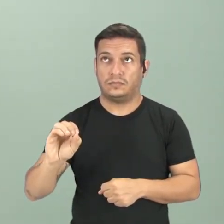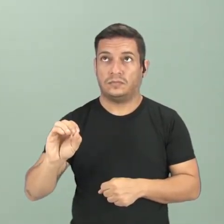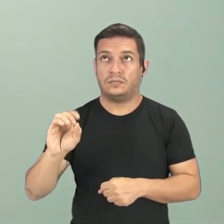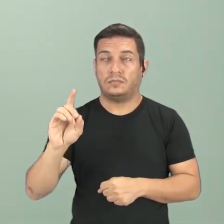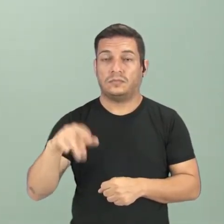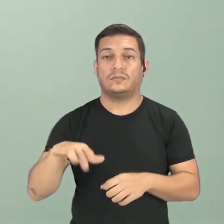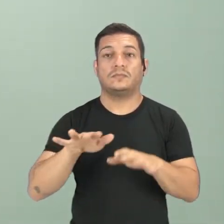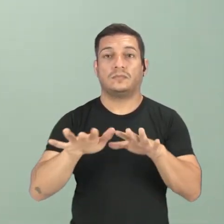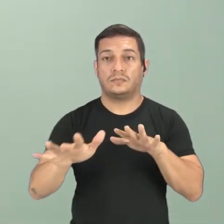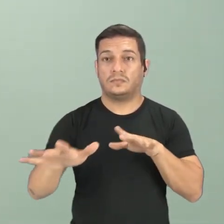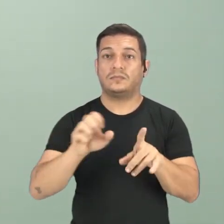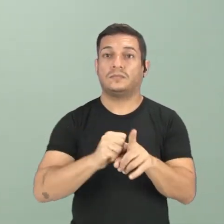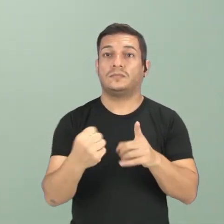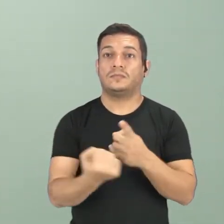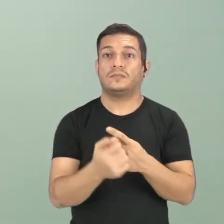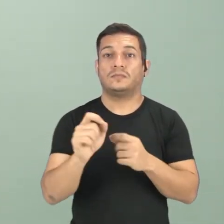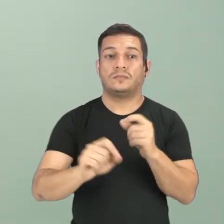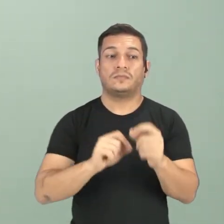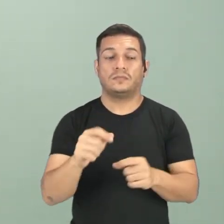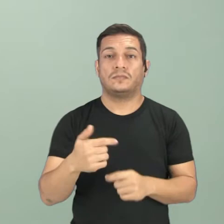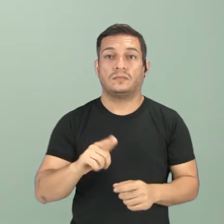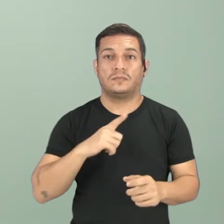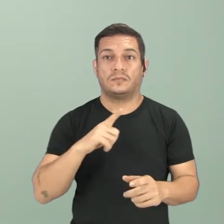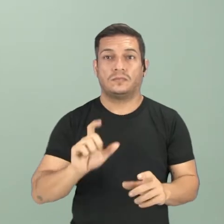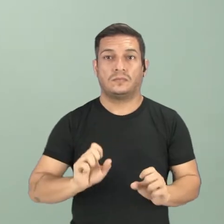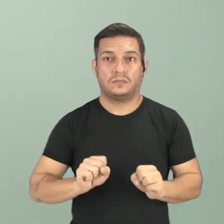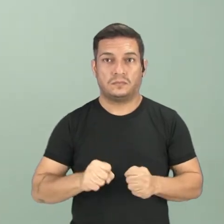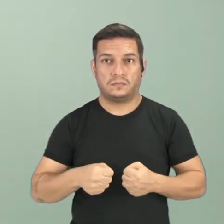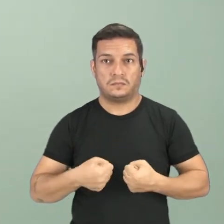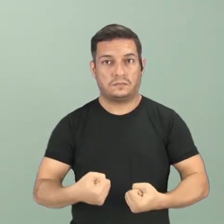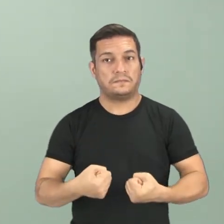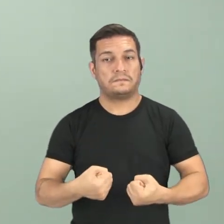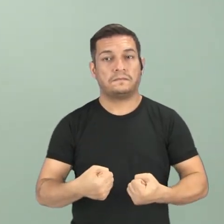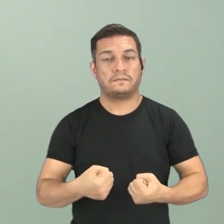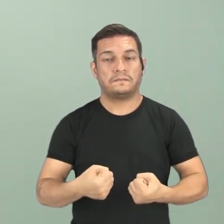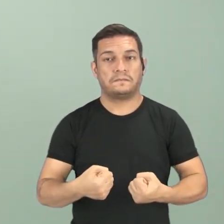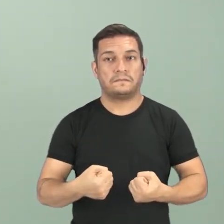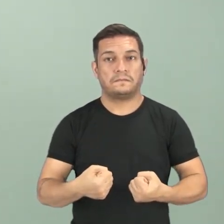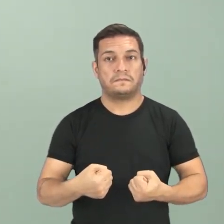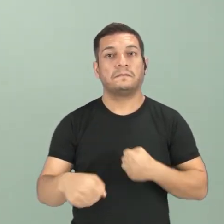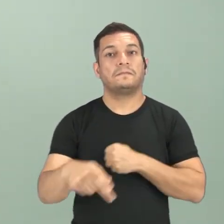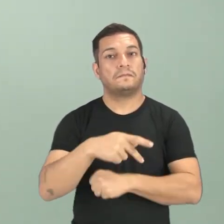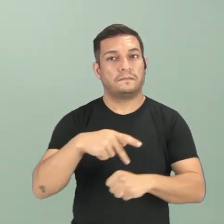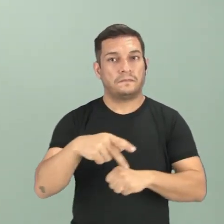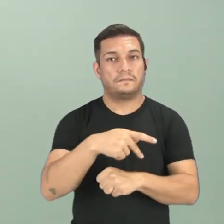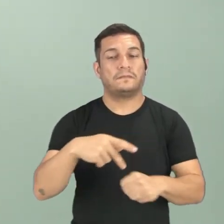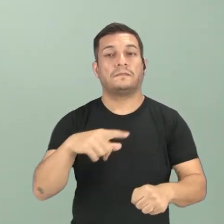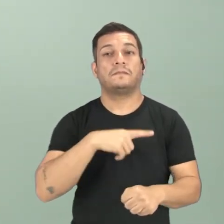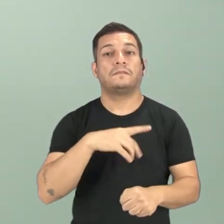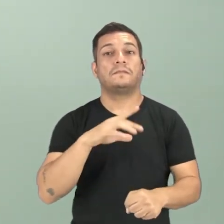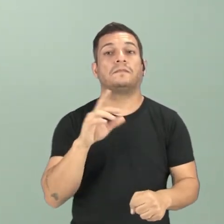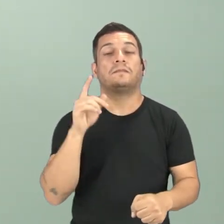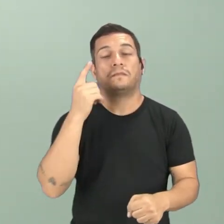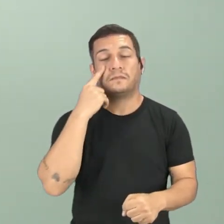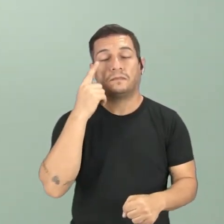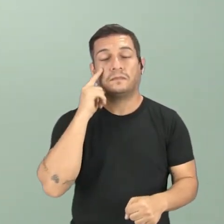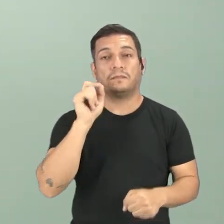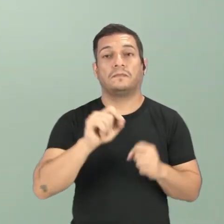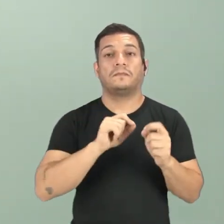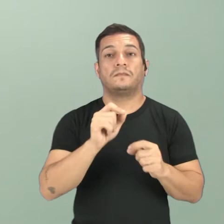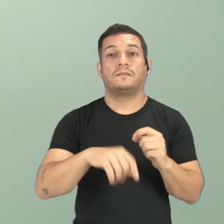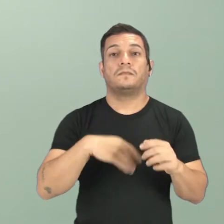1980, os movimentos sociais eles ganham muito mais força no nosso país, tendo em vista, inclusive,